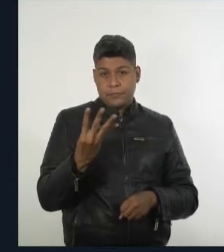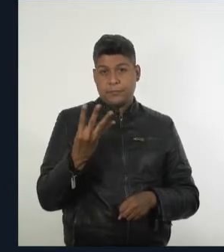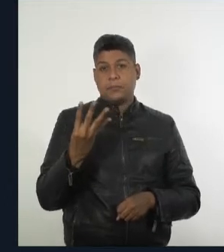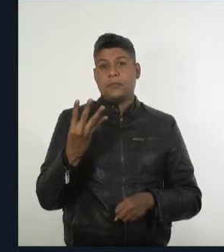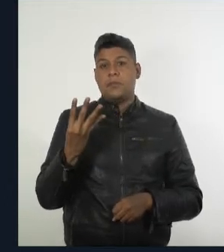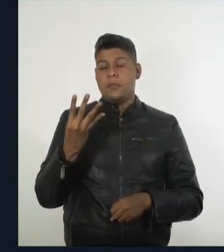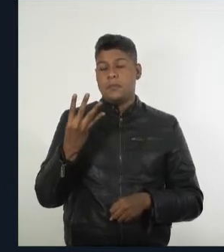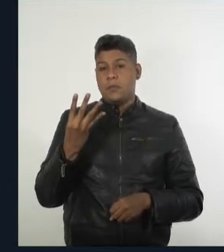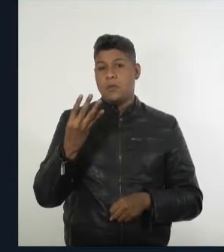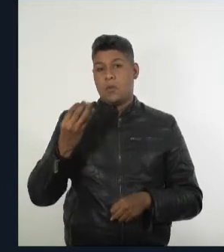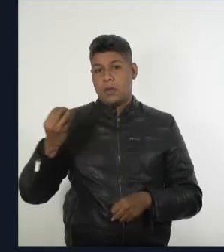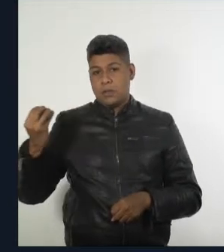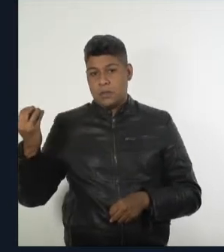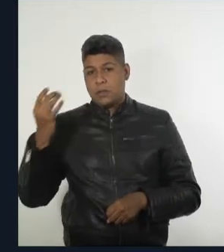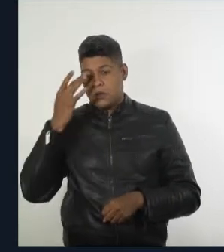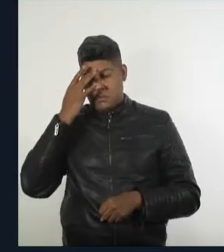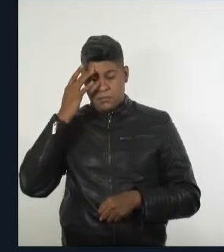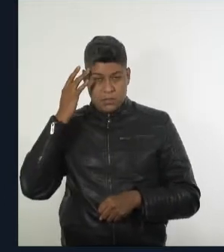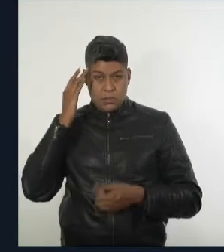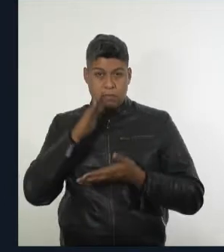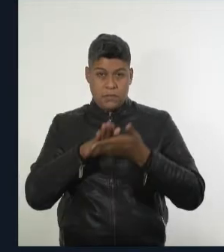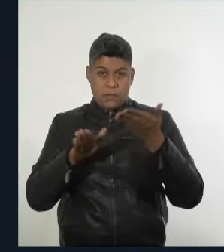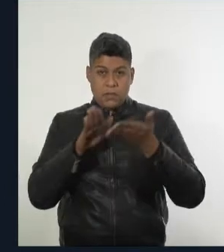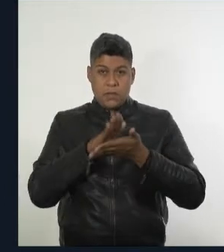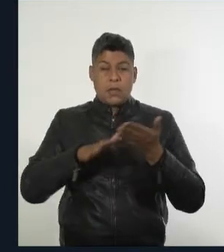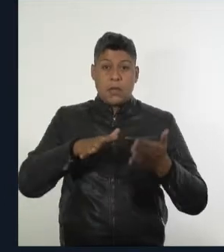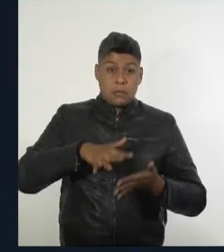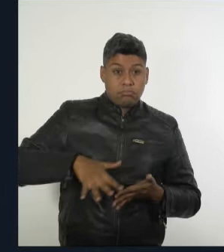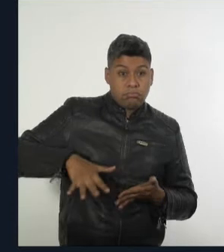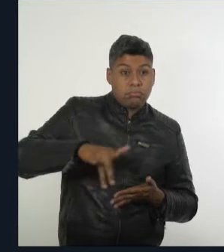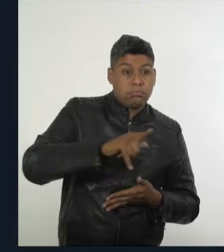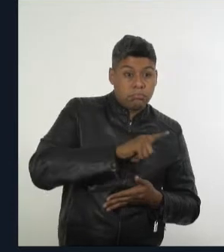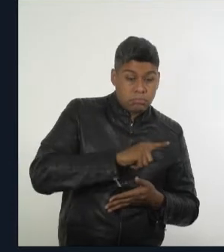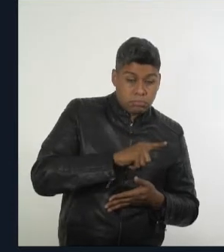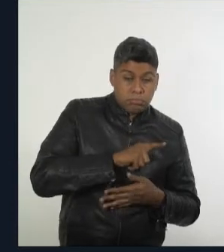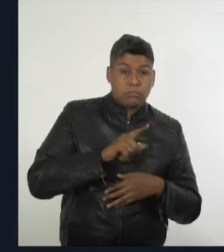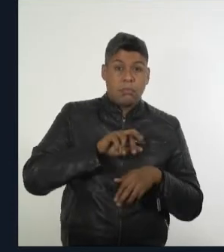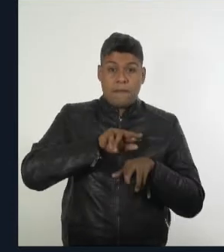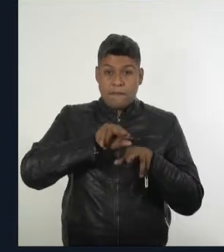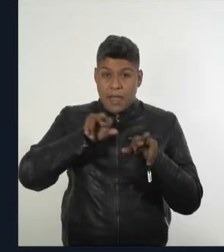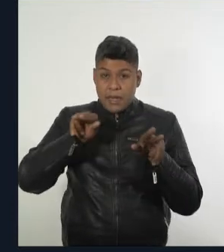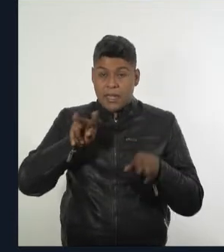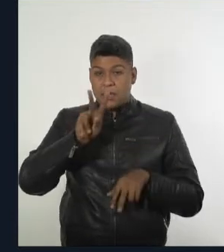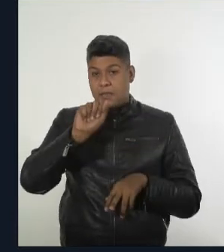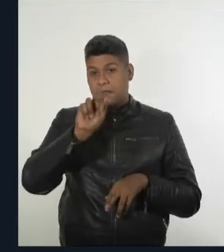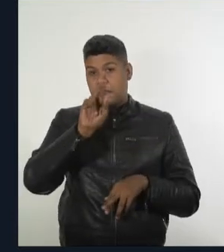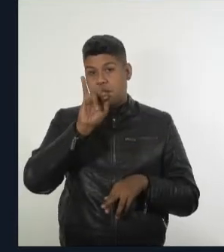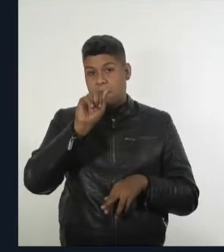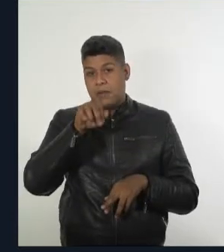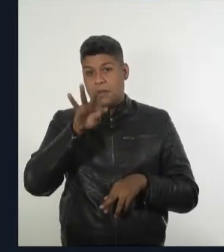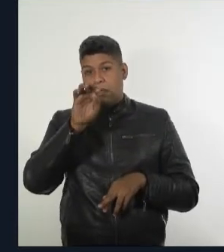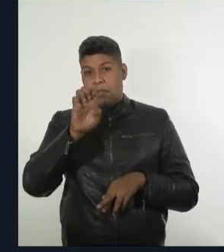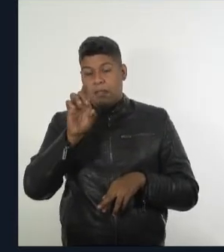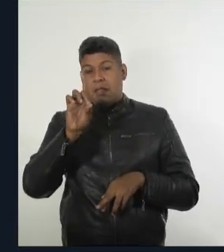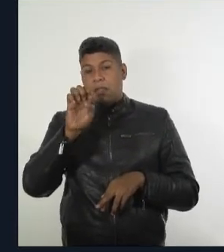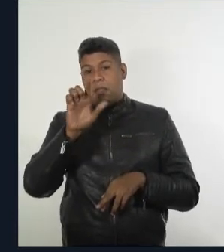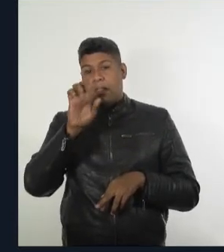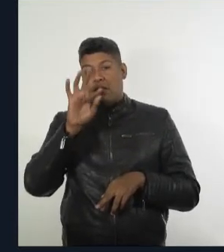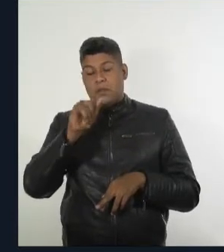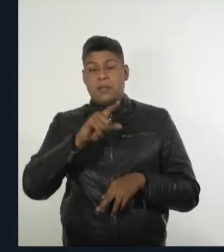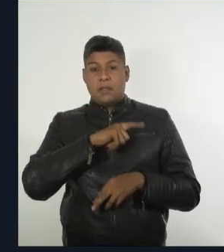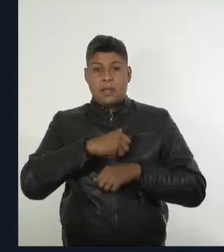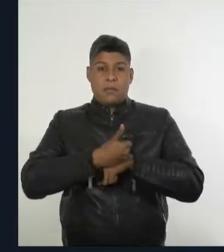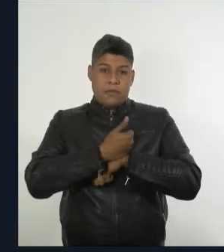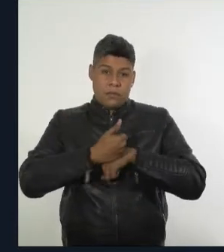328.440 viajantes vindos de regiões aonde foram notificados casos da variante Delta, foram abordados pelos profissionais de